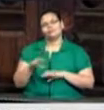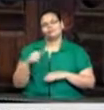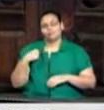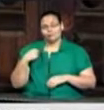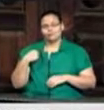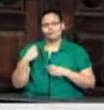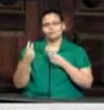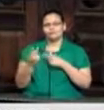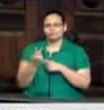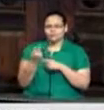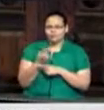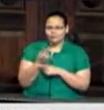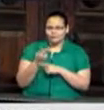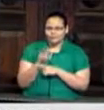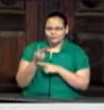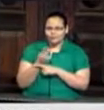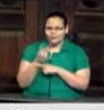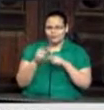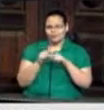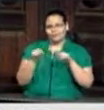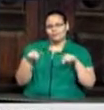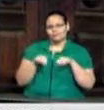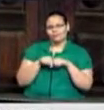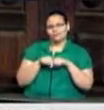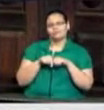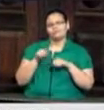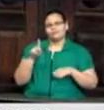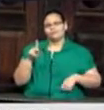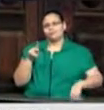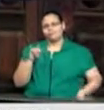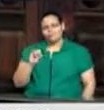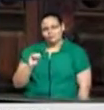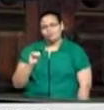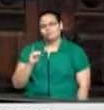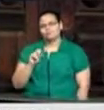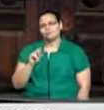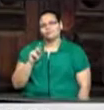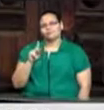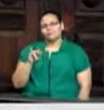Eu fui procurado em meu gabinete por um grupo de pais